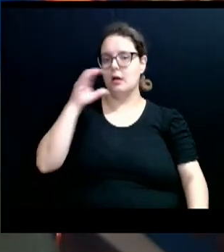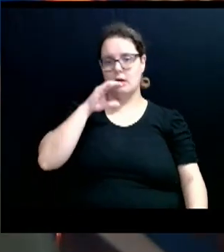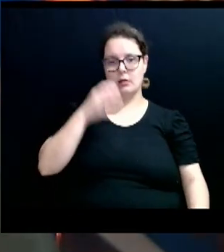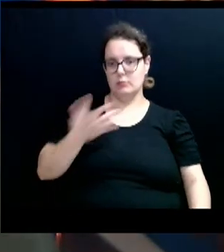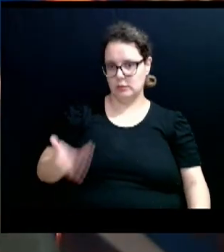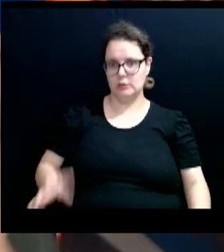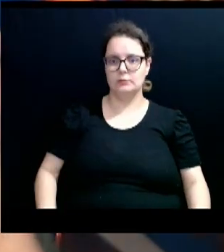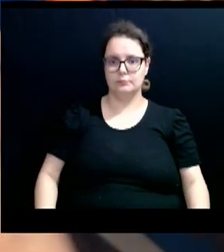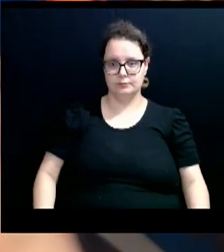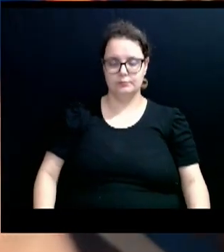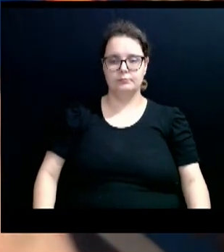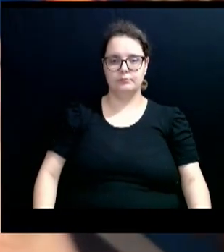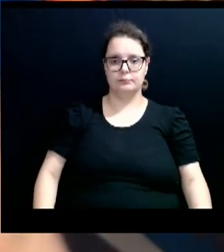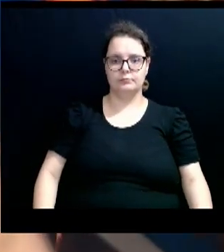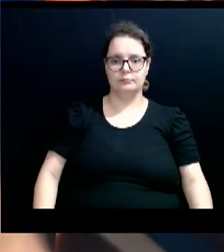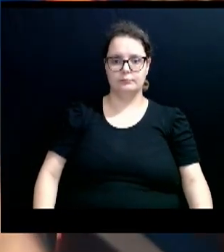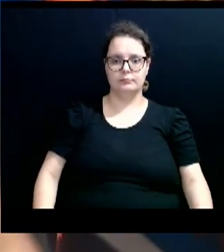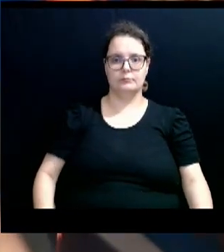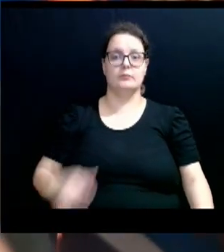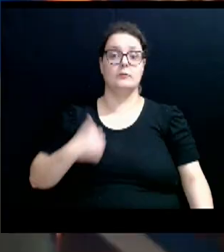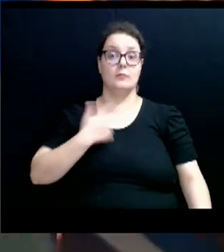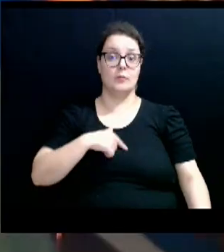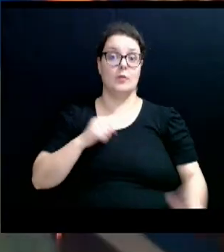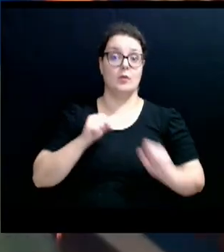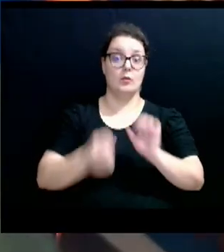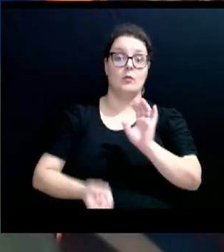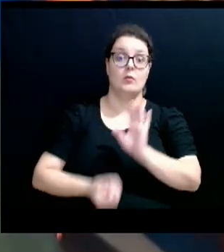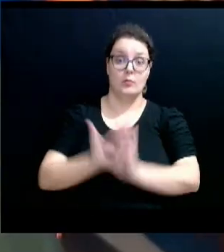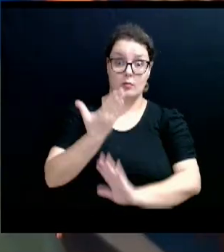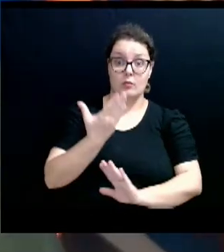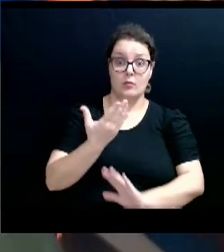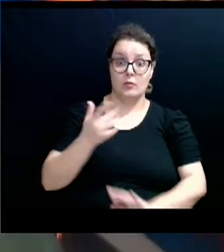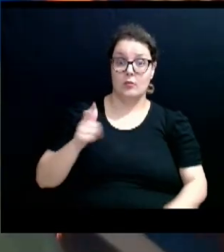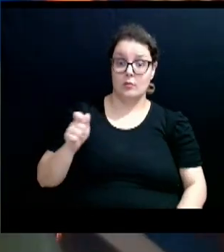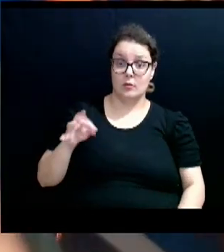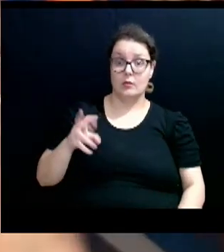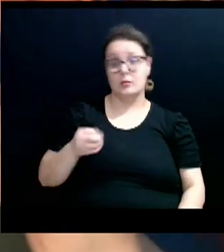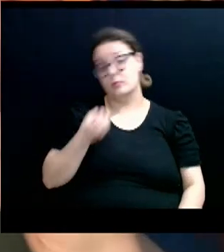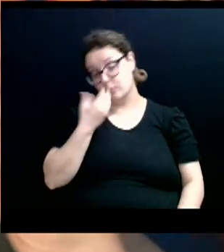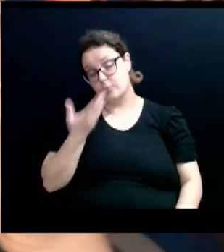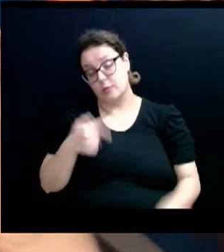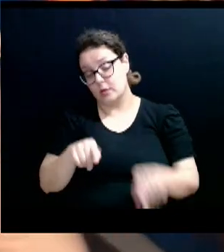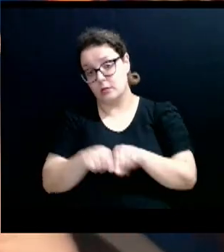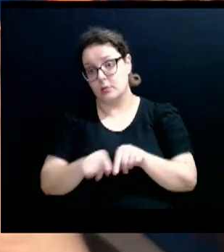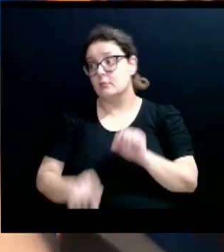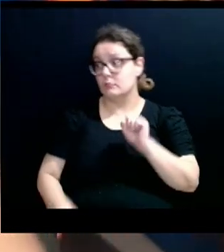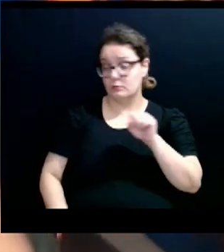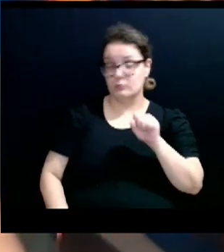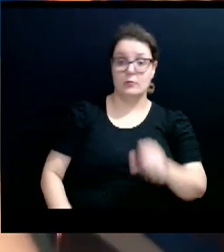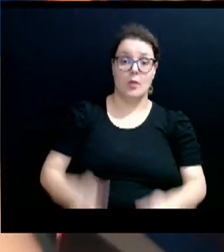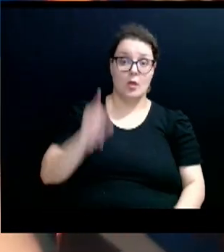E a gente pode criar, inclusive, gatilhos do bem. Que é o quê? Você conseguir